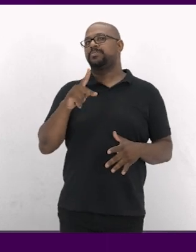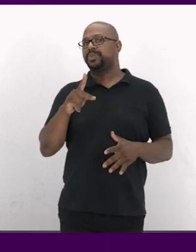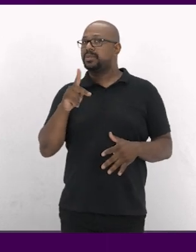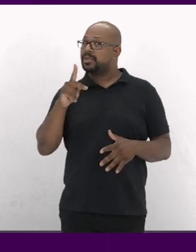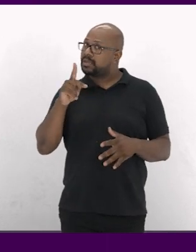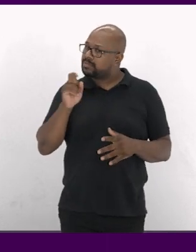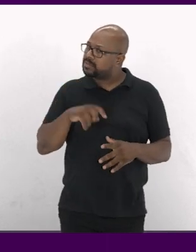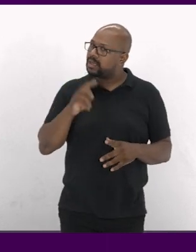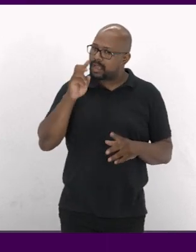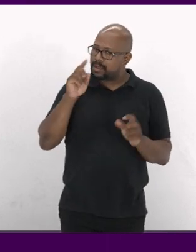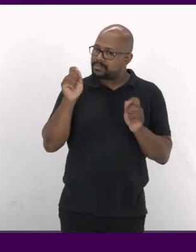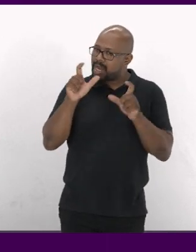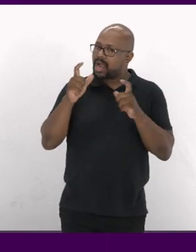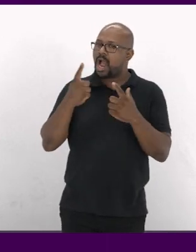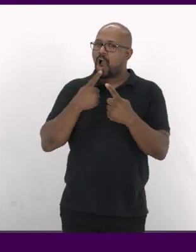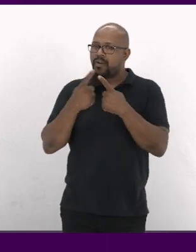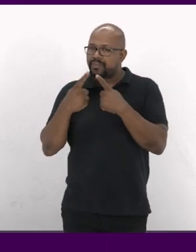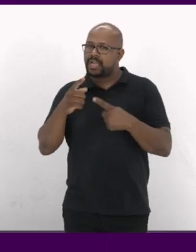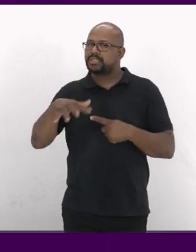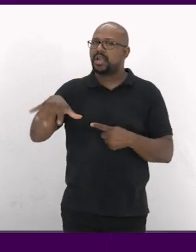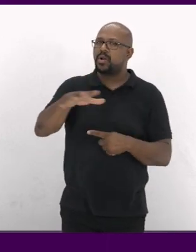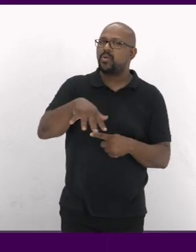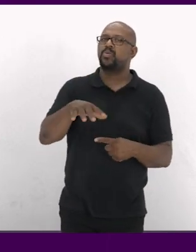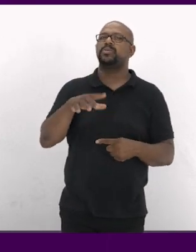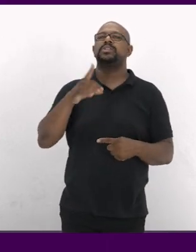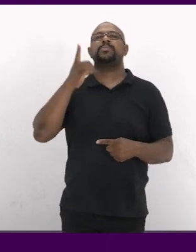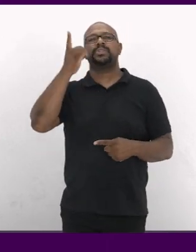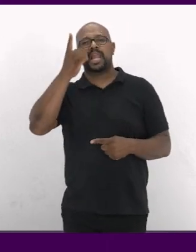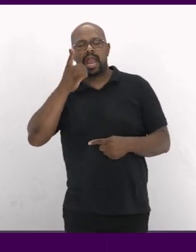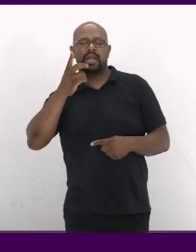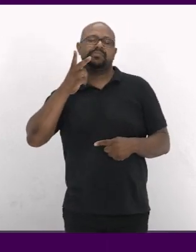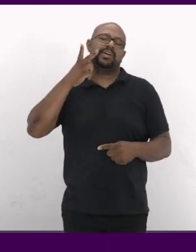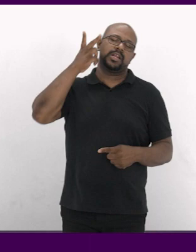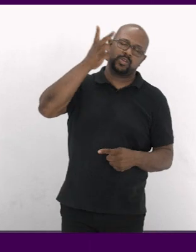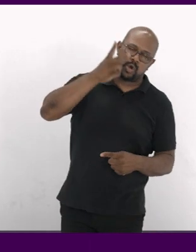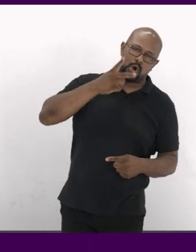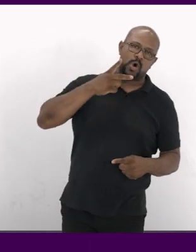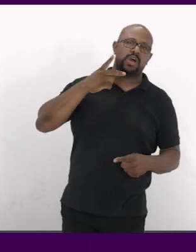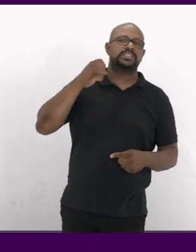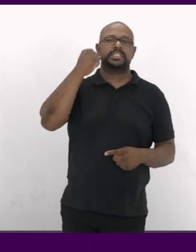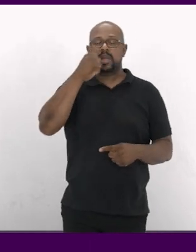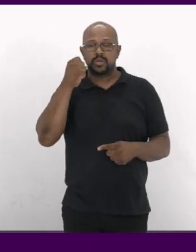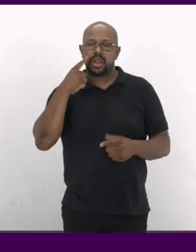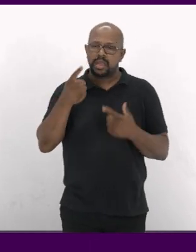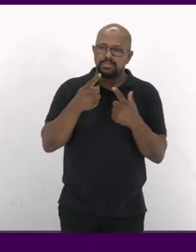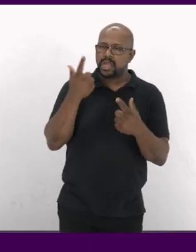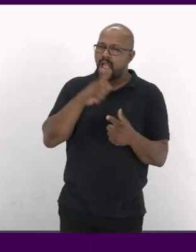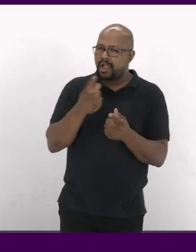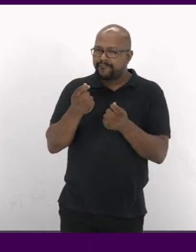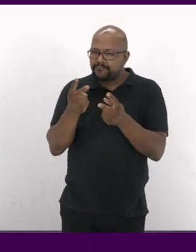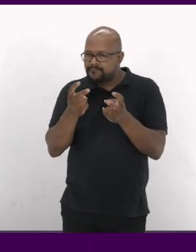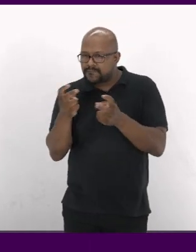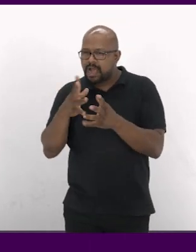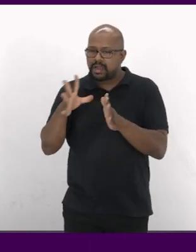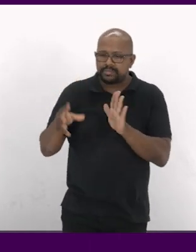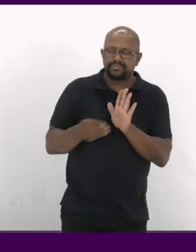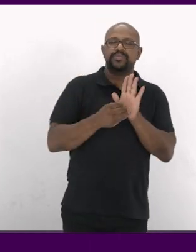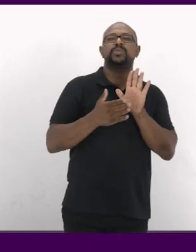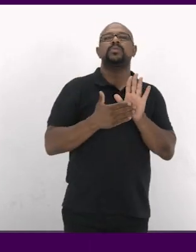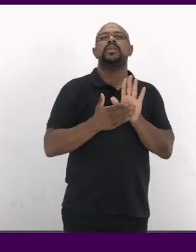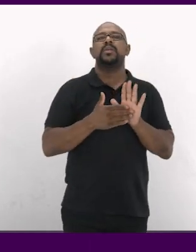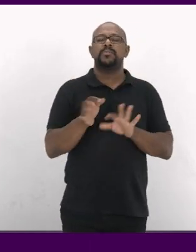CIP, deve ficar atento a conversas com os parlamentares para garantir os recursos adequados para a manutenção e